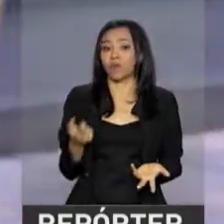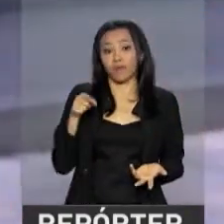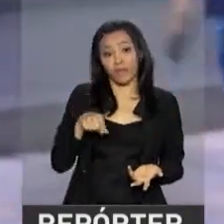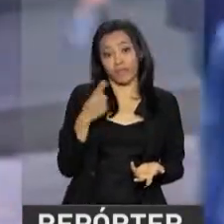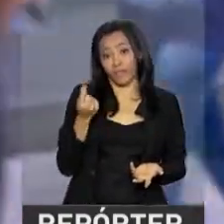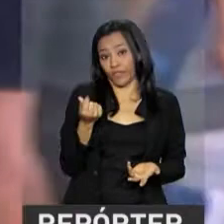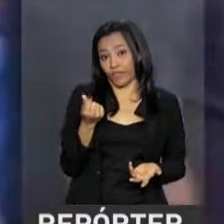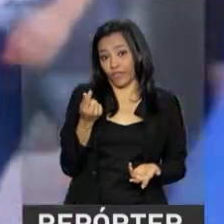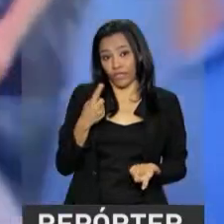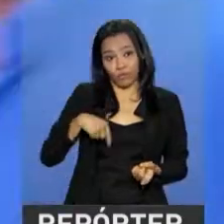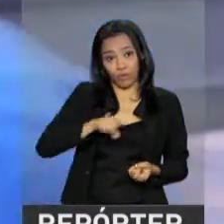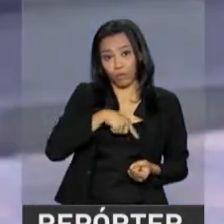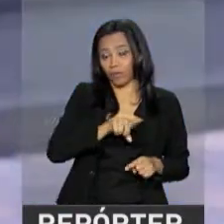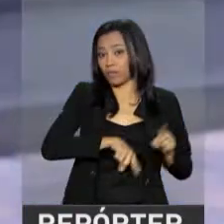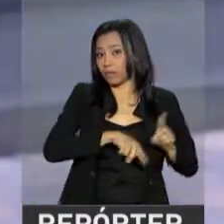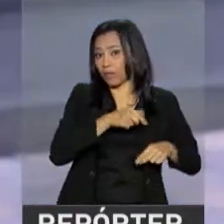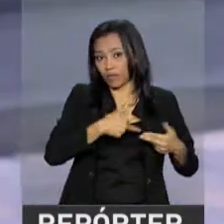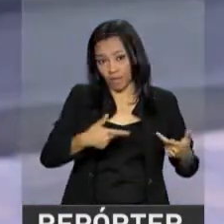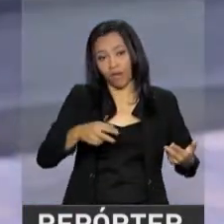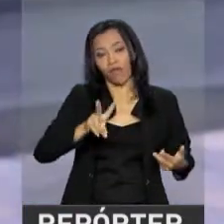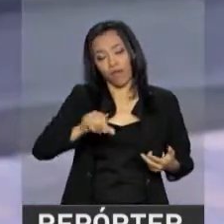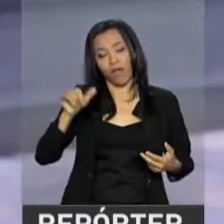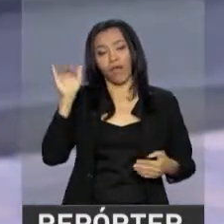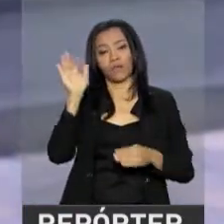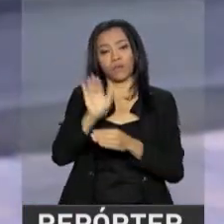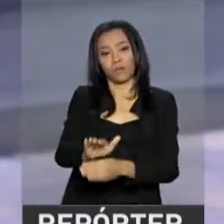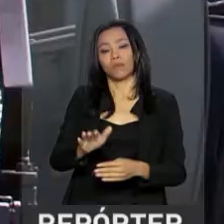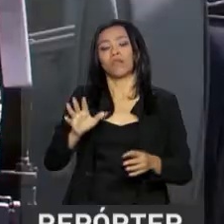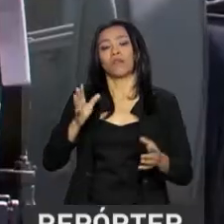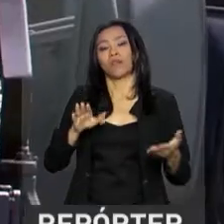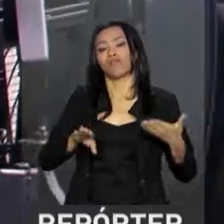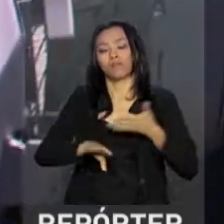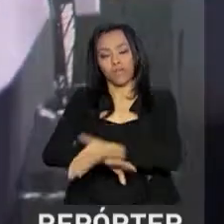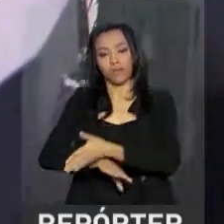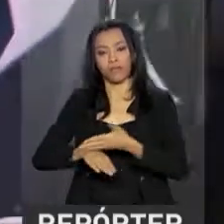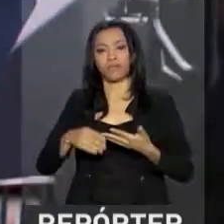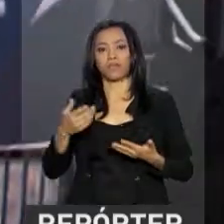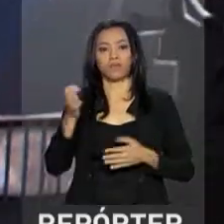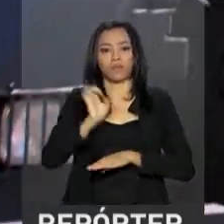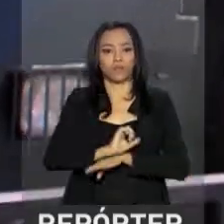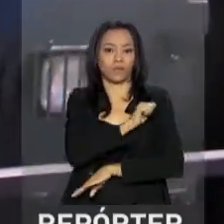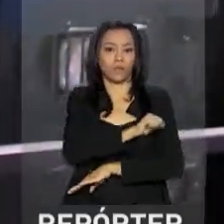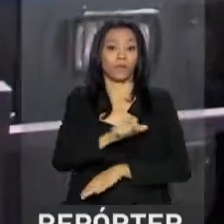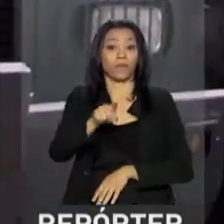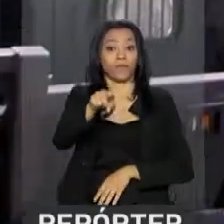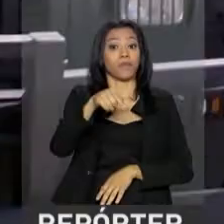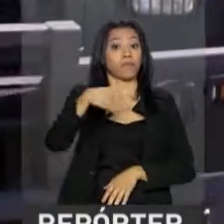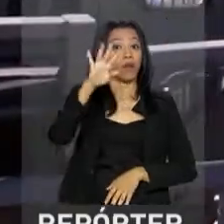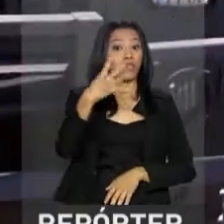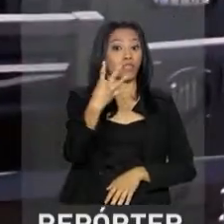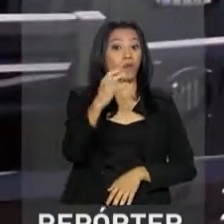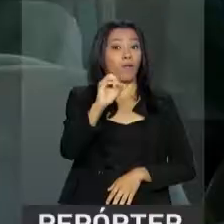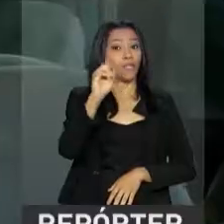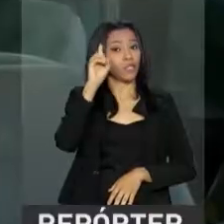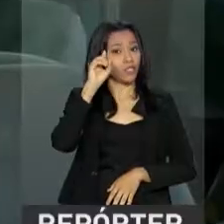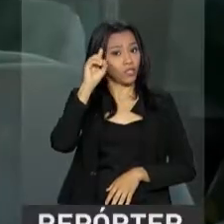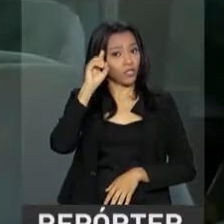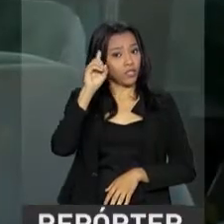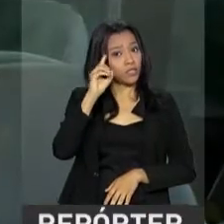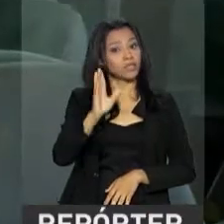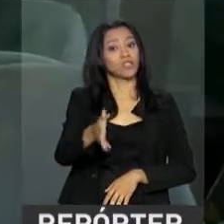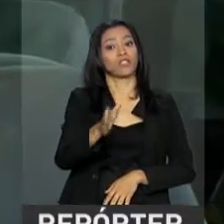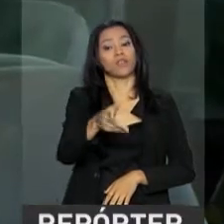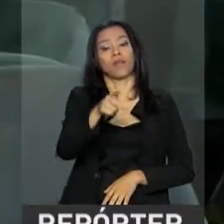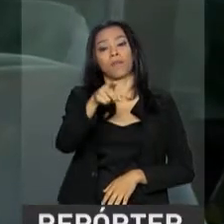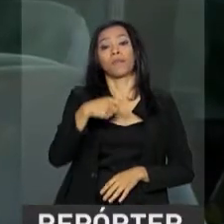e todo esse equipamento, acho que vai ser em prol, sim, dessa intervenção. São mais de 40 dias desde o decreto e o gabinete de